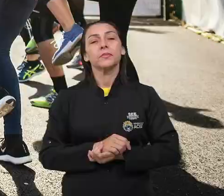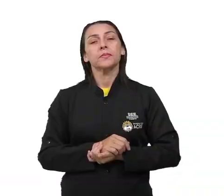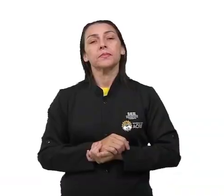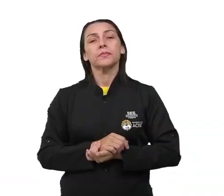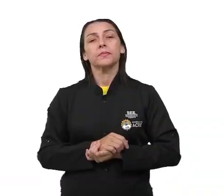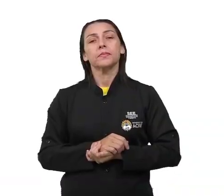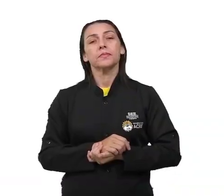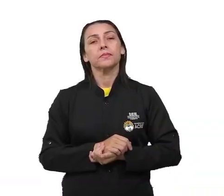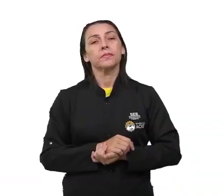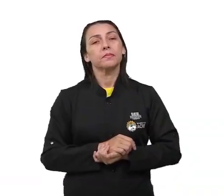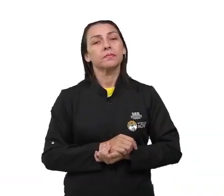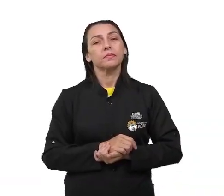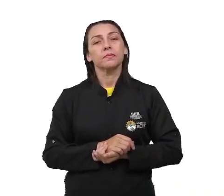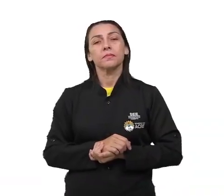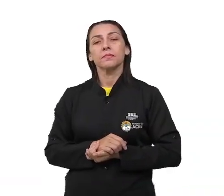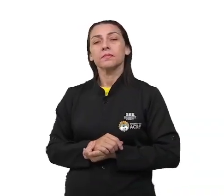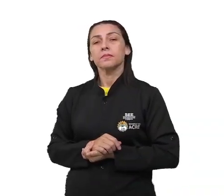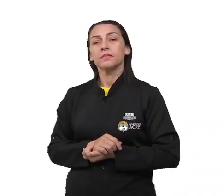Vamos lá.